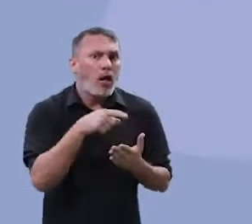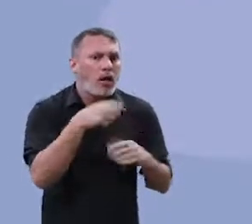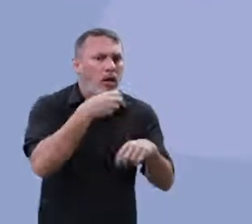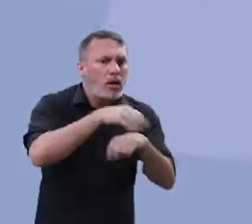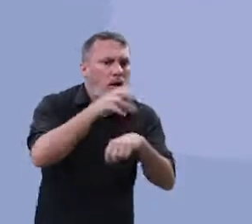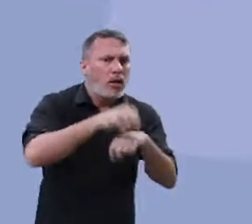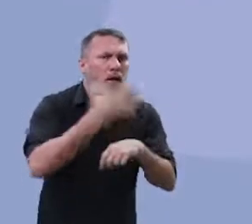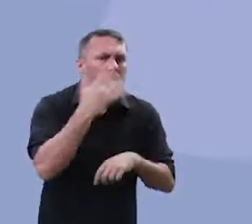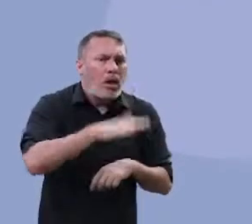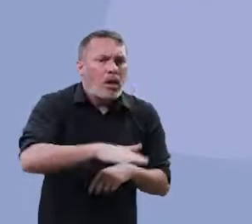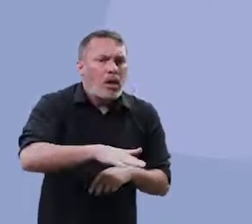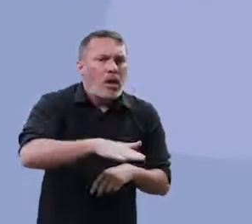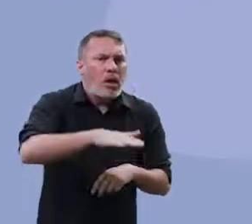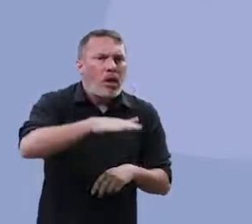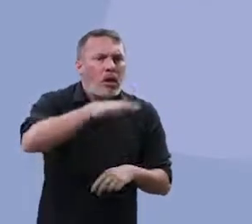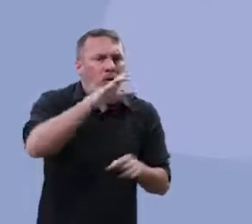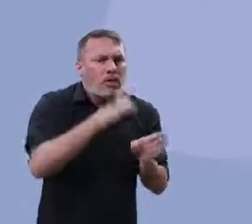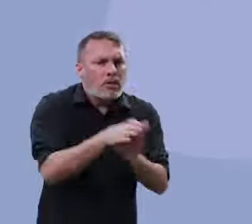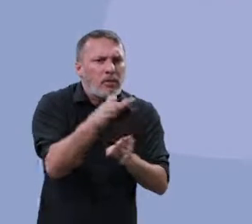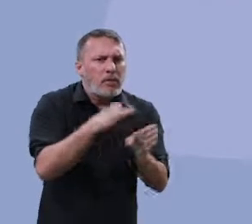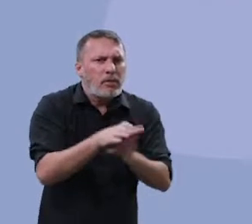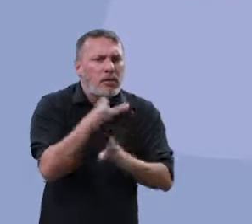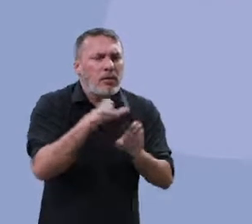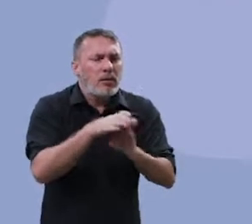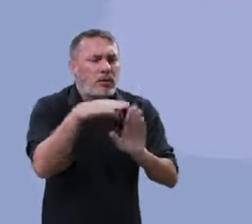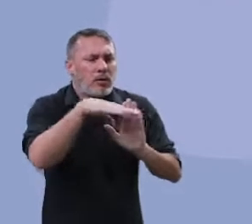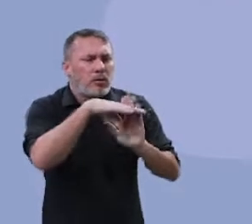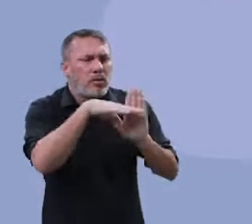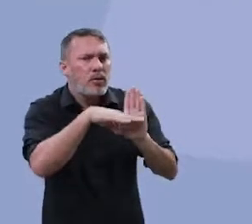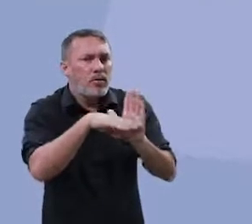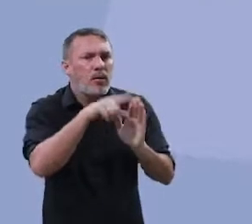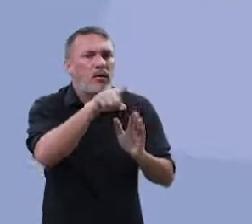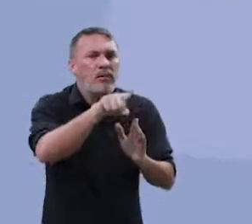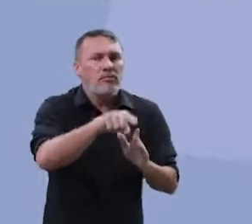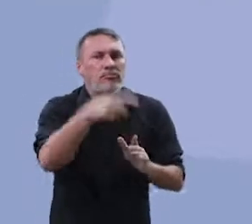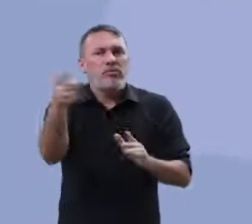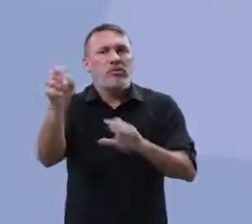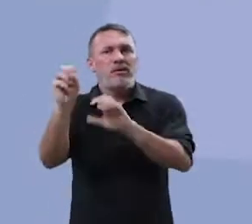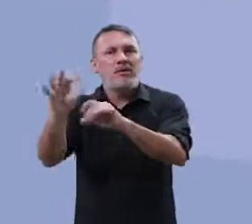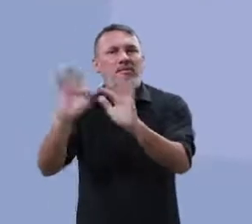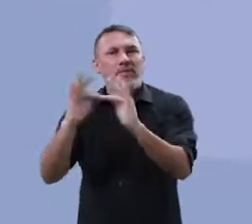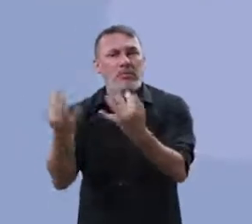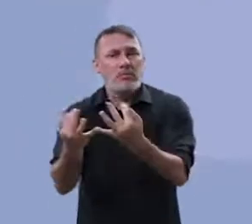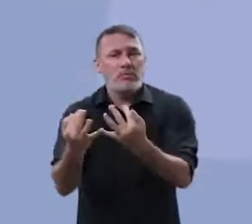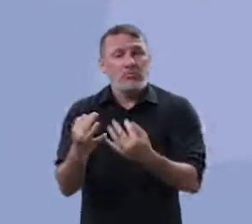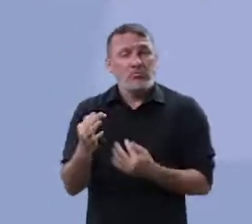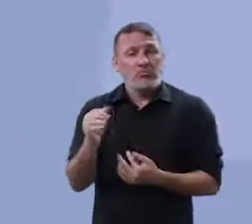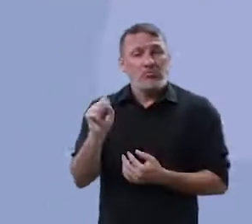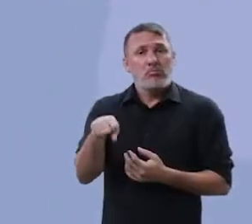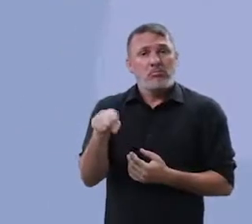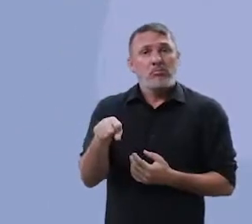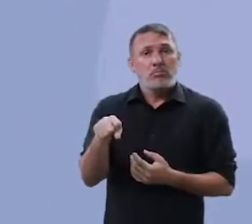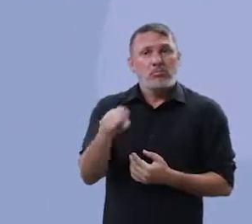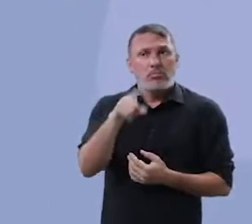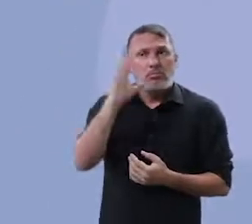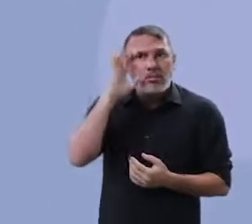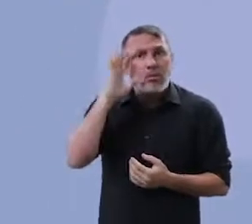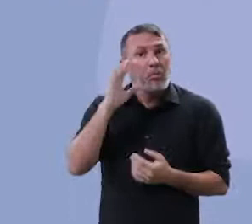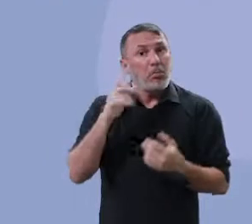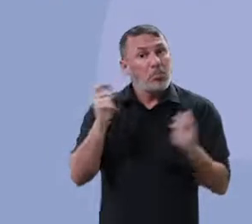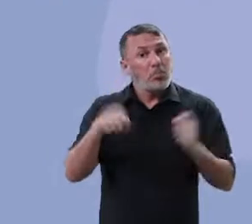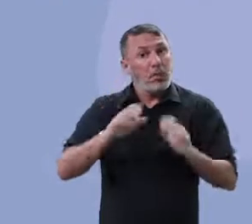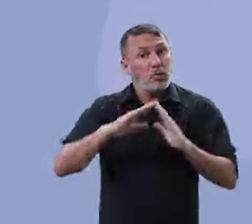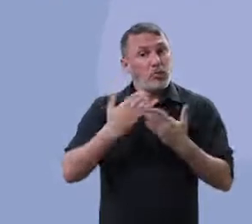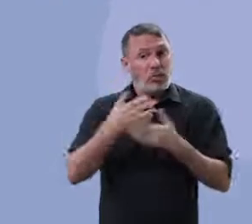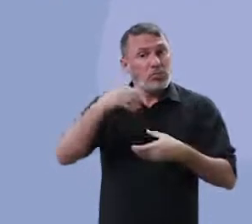as crianças aprendam e assim elas possam, né, ensinar os adultos, perfeito. Se você pensou assim, meu aluno, você está